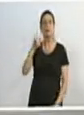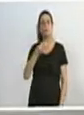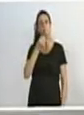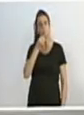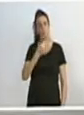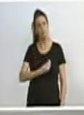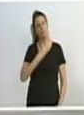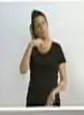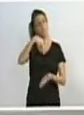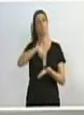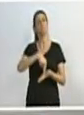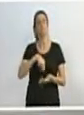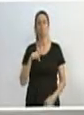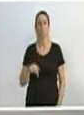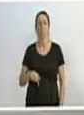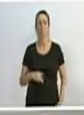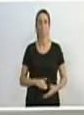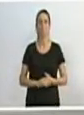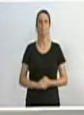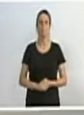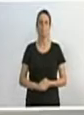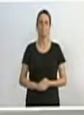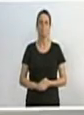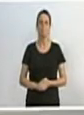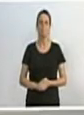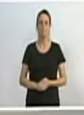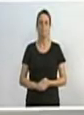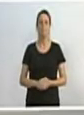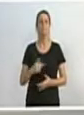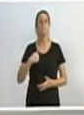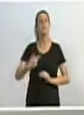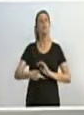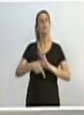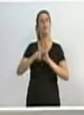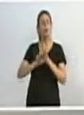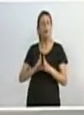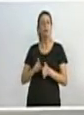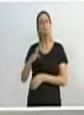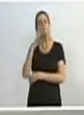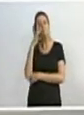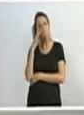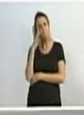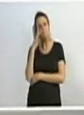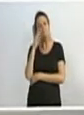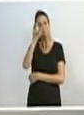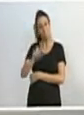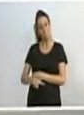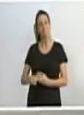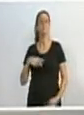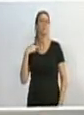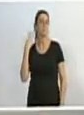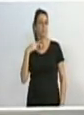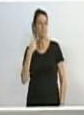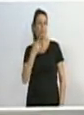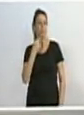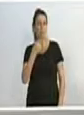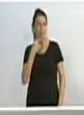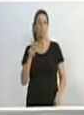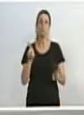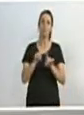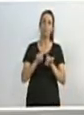estar aqui. Eu estava ouvindo um pouco a fala do vereador Fábio, do Carlos Braga Miller, da